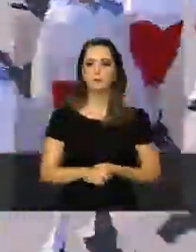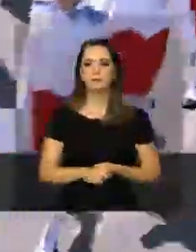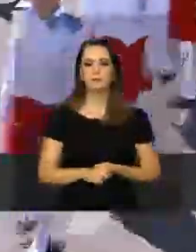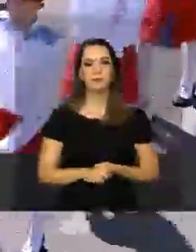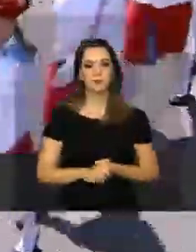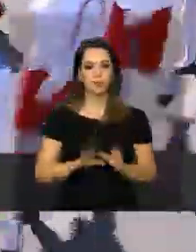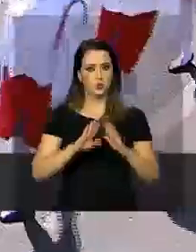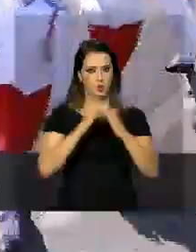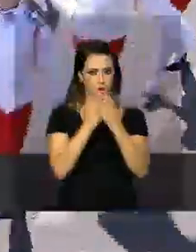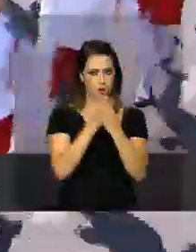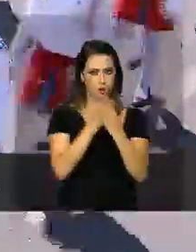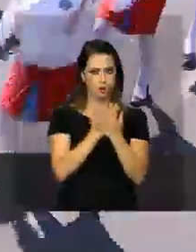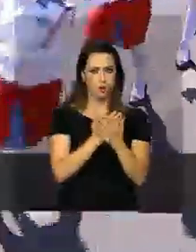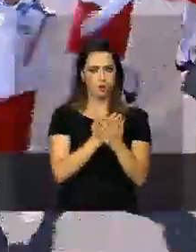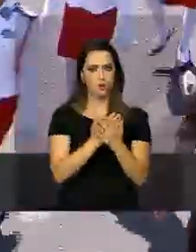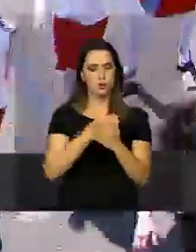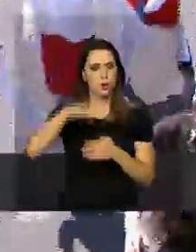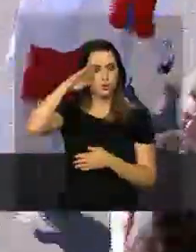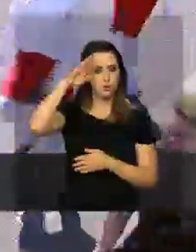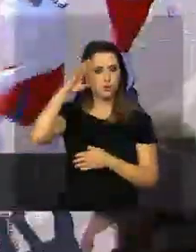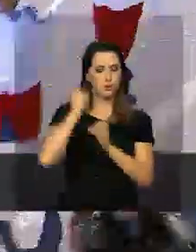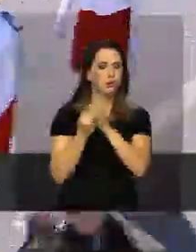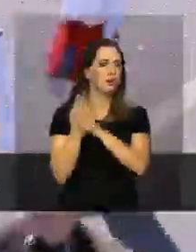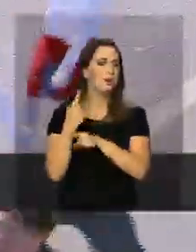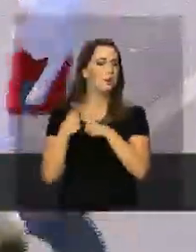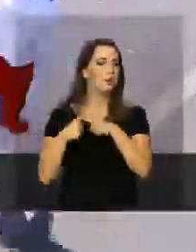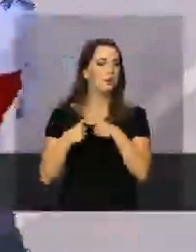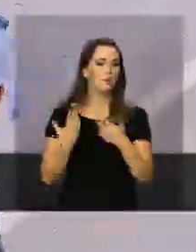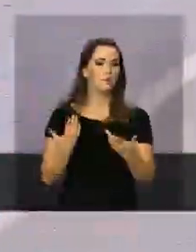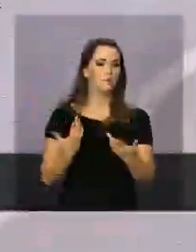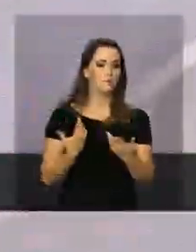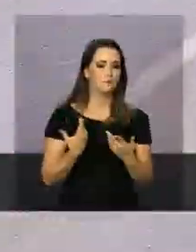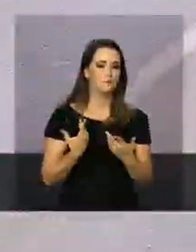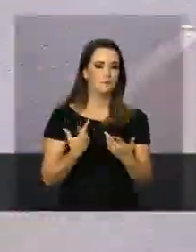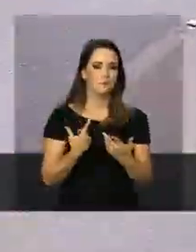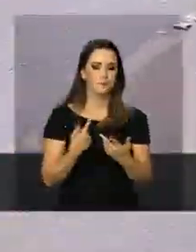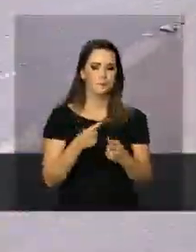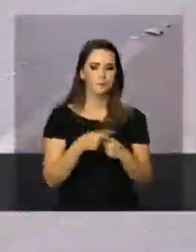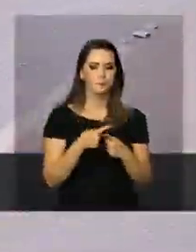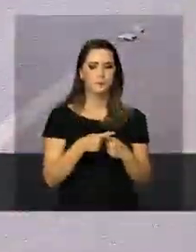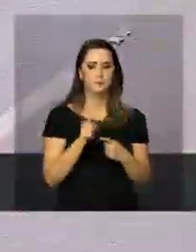Os colégios militares, eles foram criados para